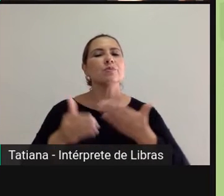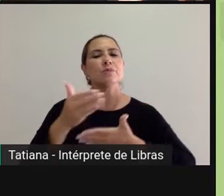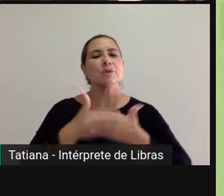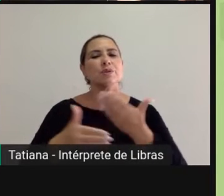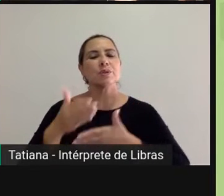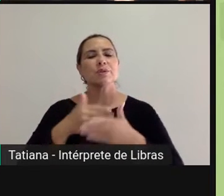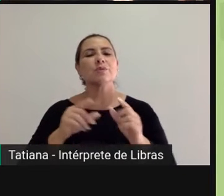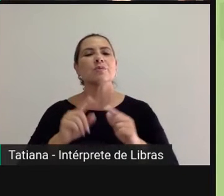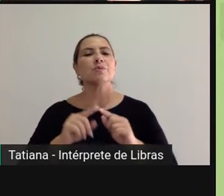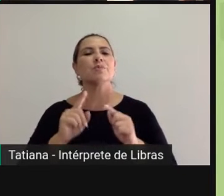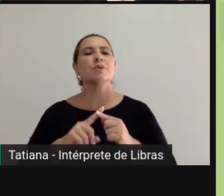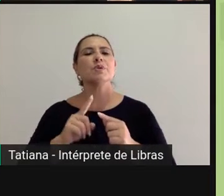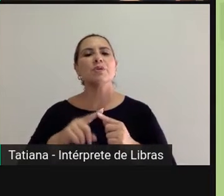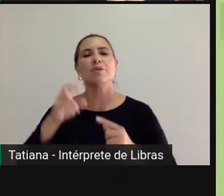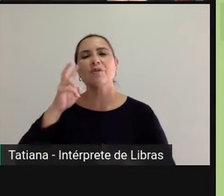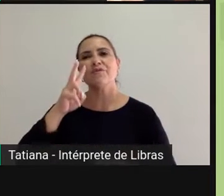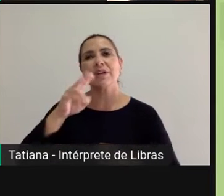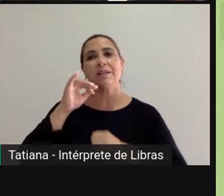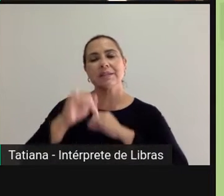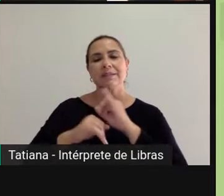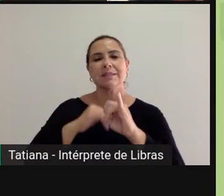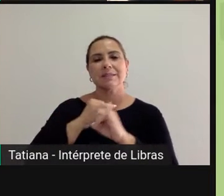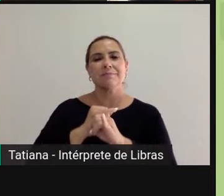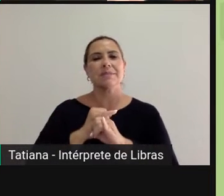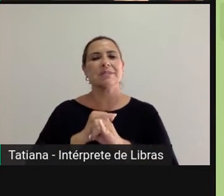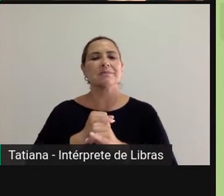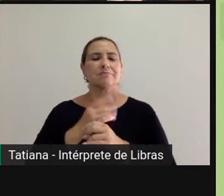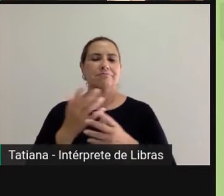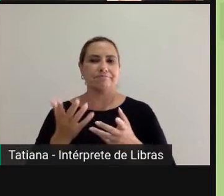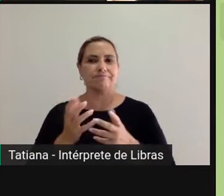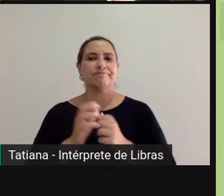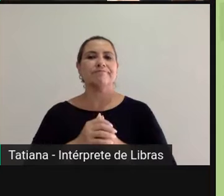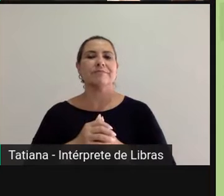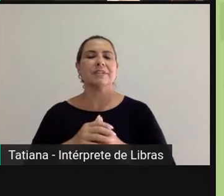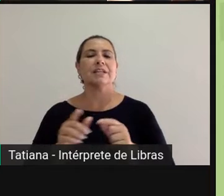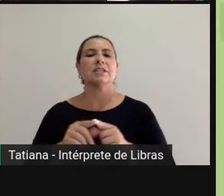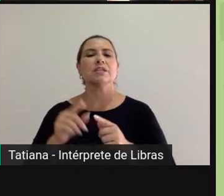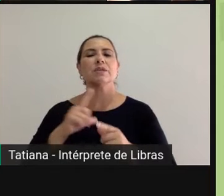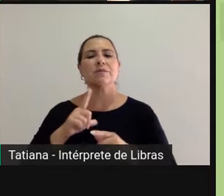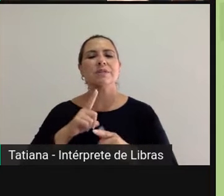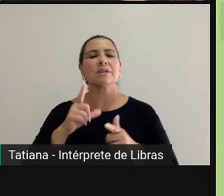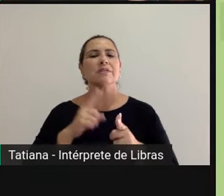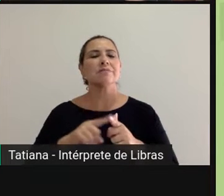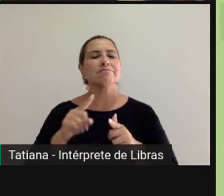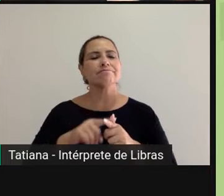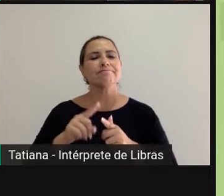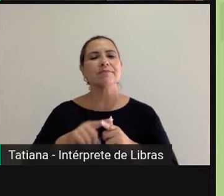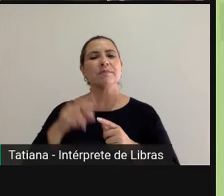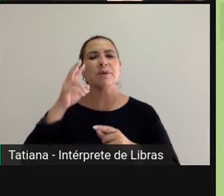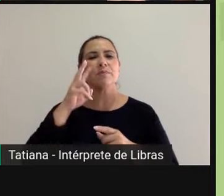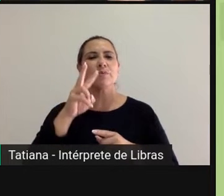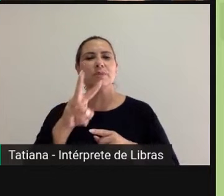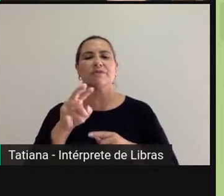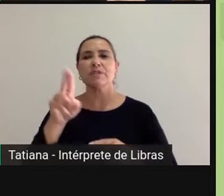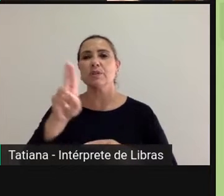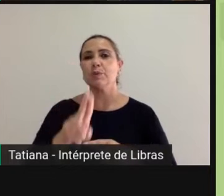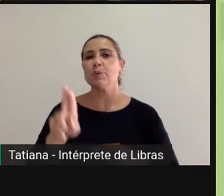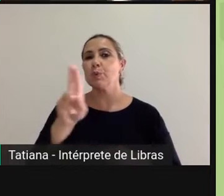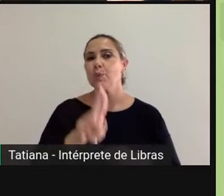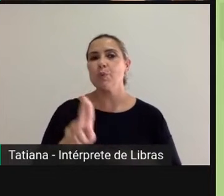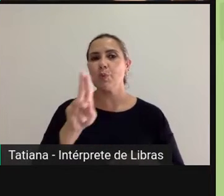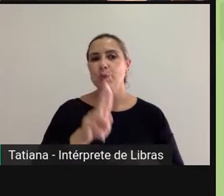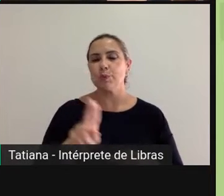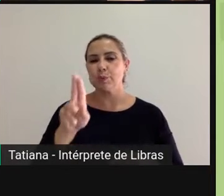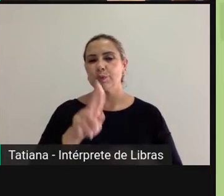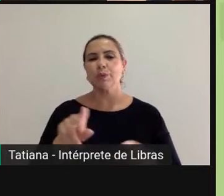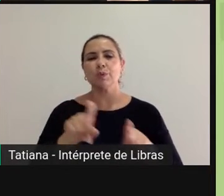de fundo da internet que eu estou tentando traçar muito rapidamente, a uma situação em que a gente vê um uso, uma manipulação